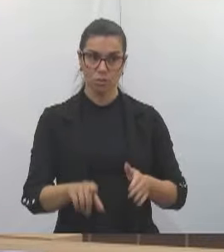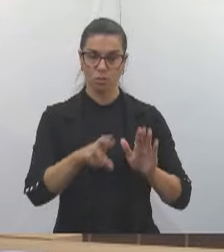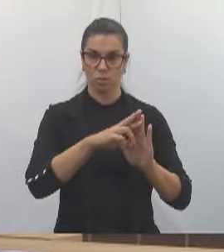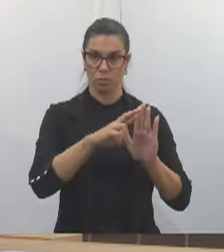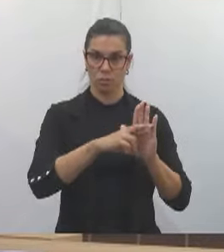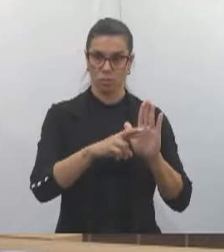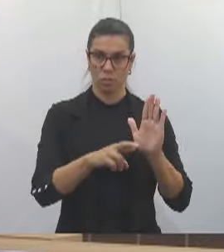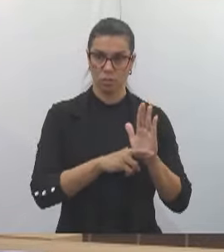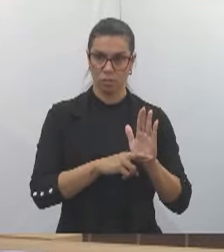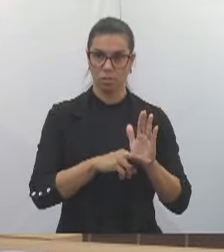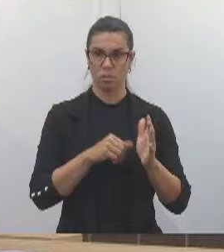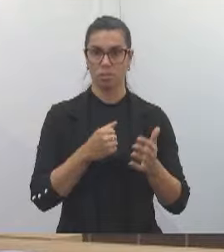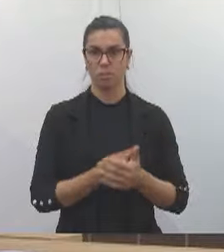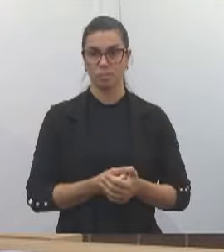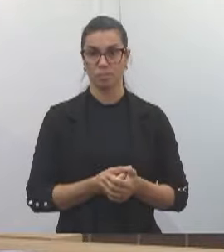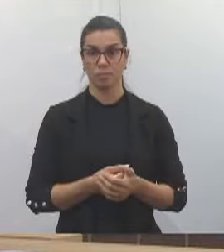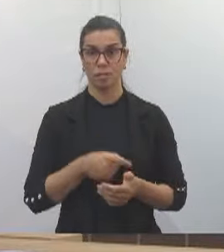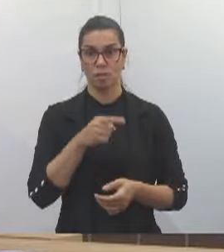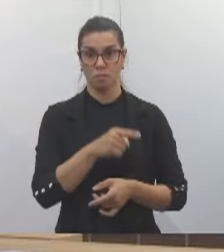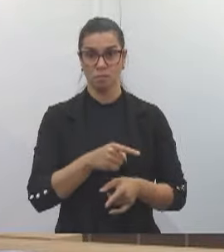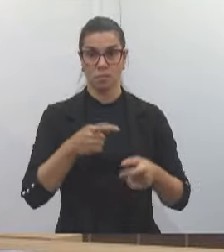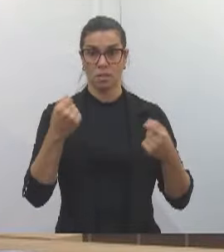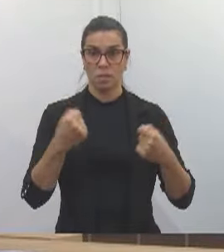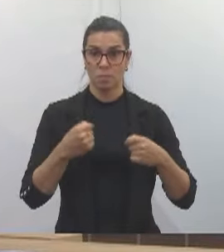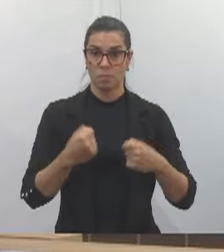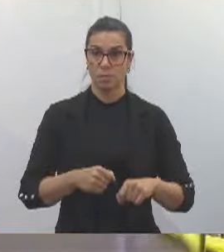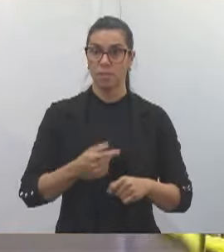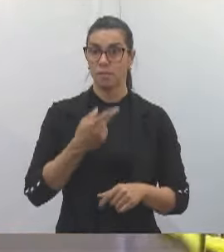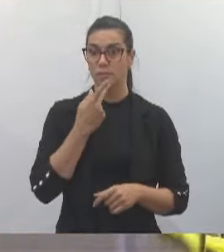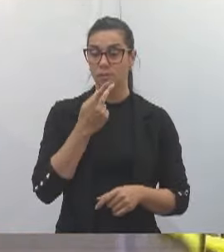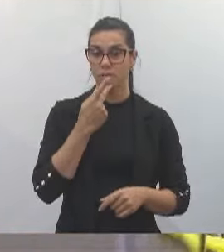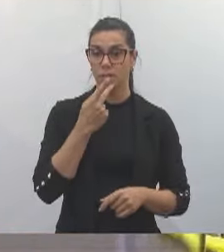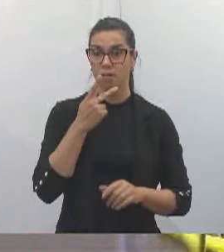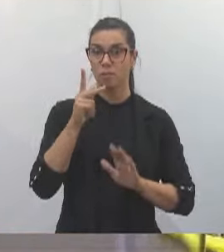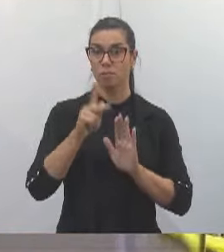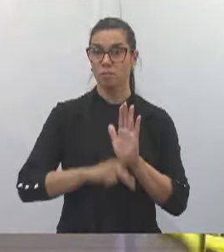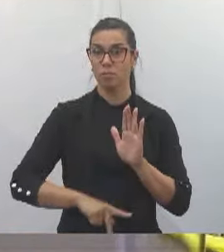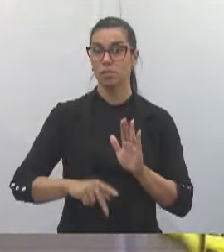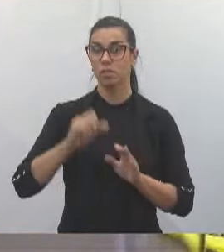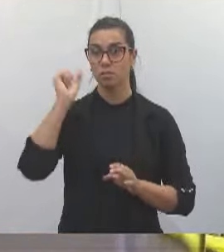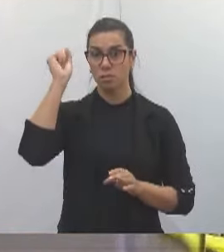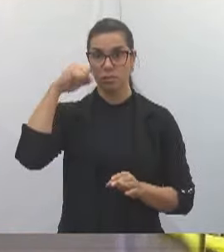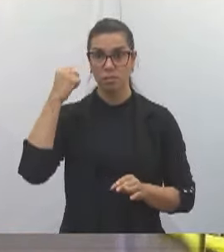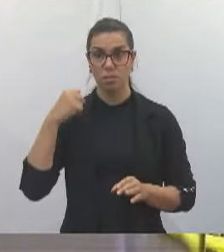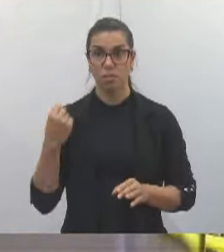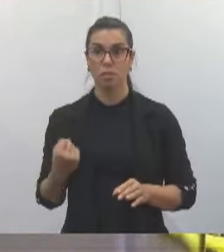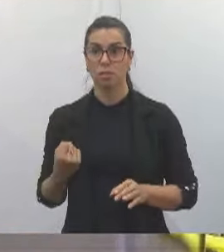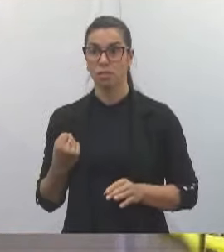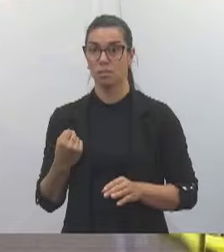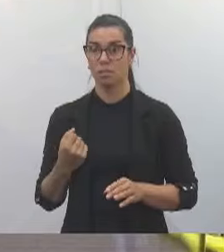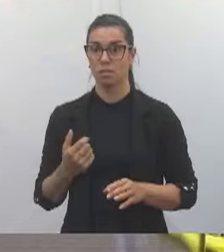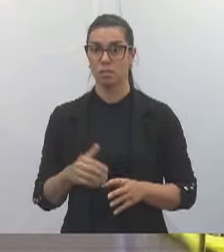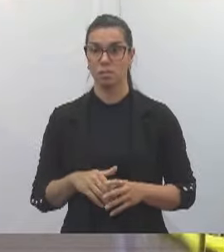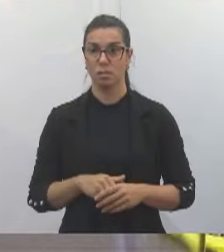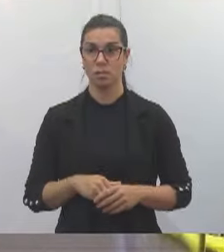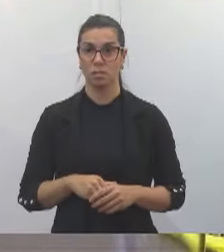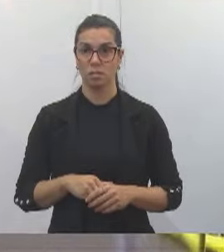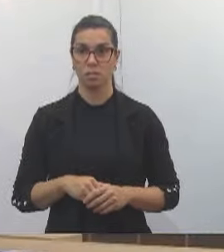pessoa coerente, é isso? Você tem que falar do projeto da Sônia, não ficar não, jogando tá o vereador de Santa contra. Casa, meu Deus.